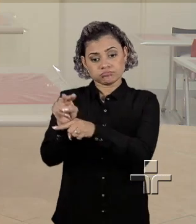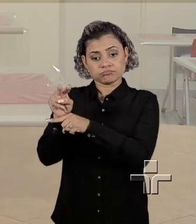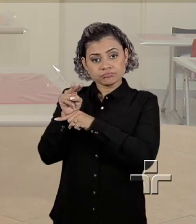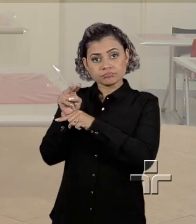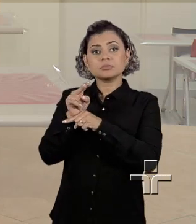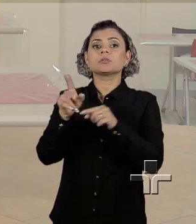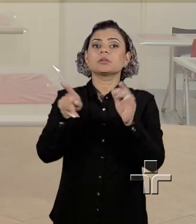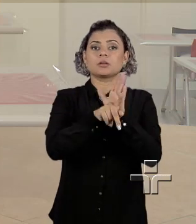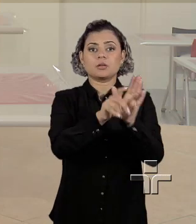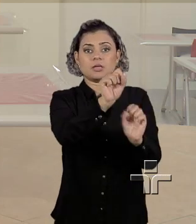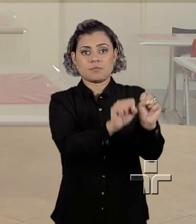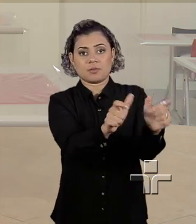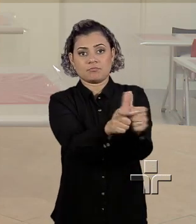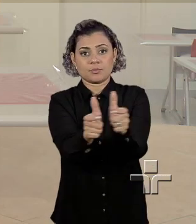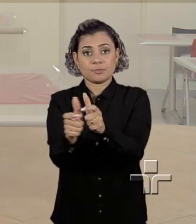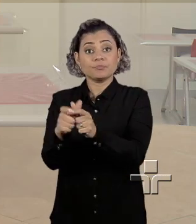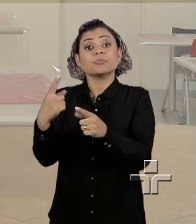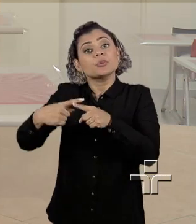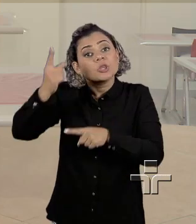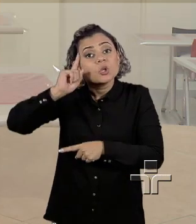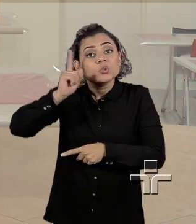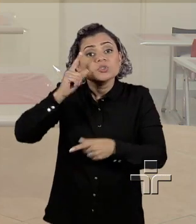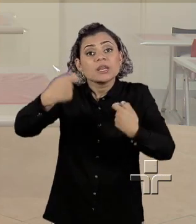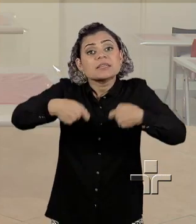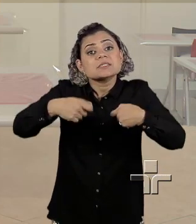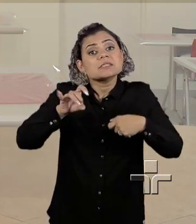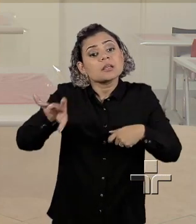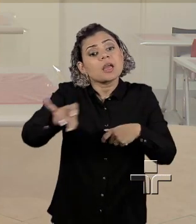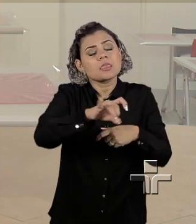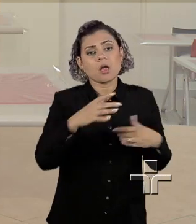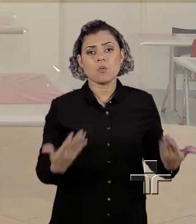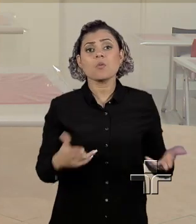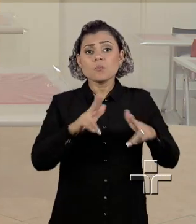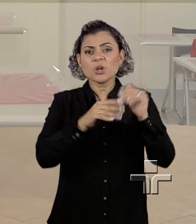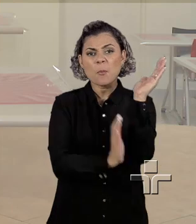gente entende o empresário no dia a dia, na necessidade dele. Então,